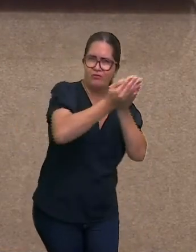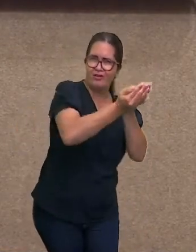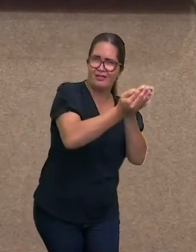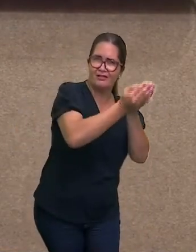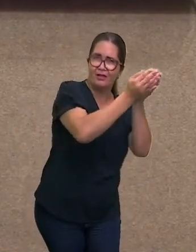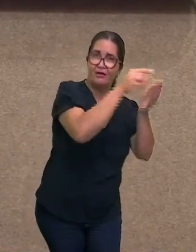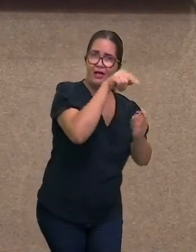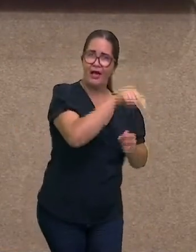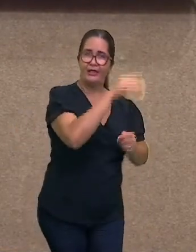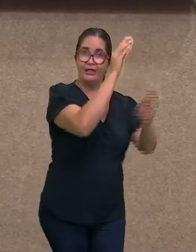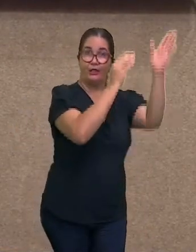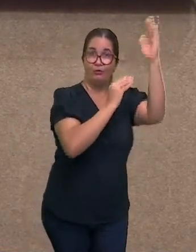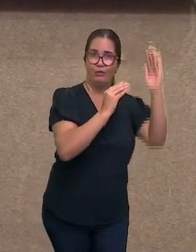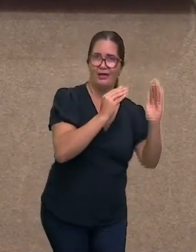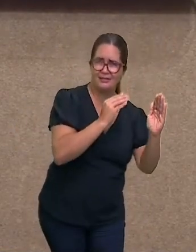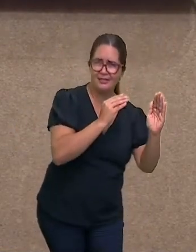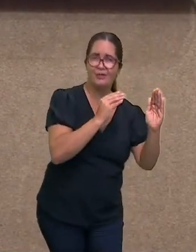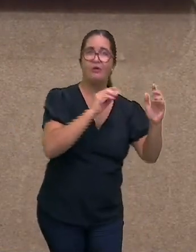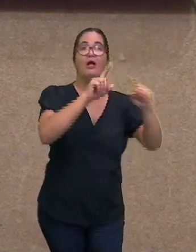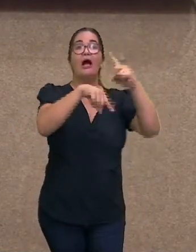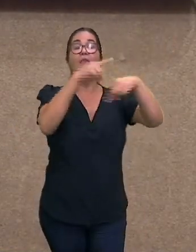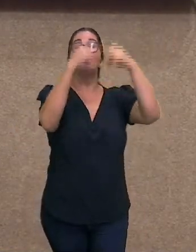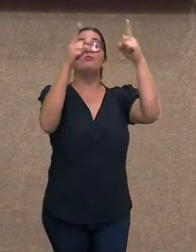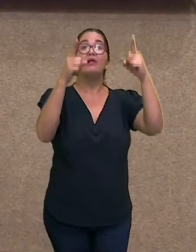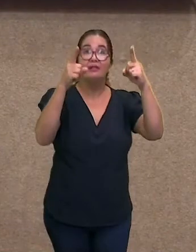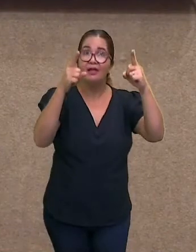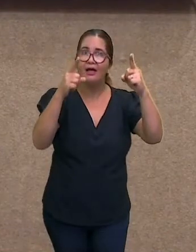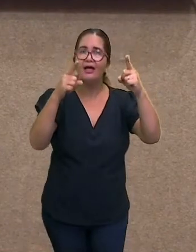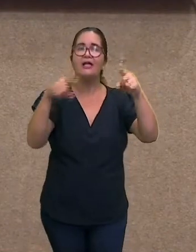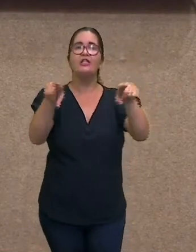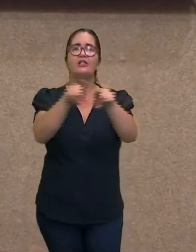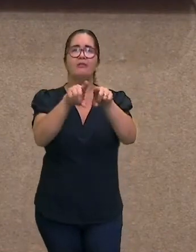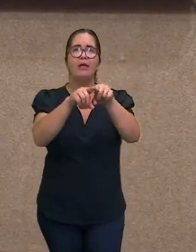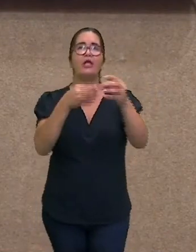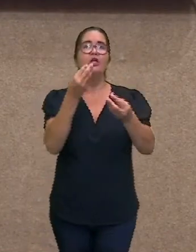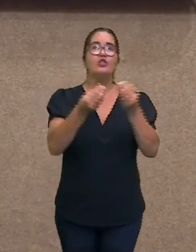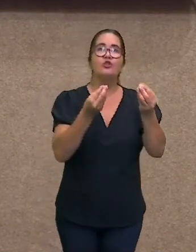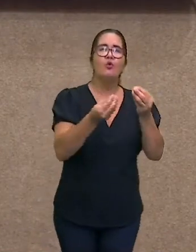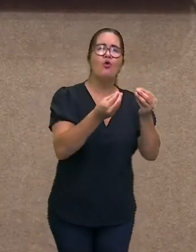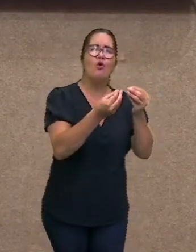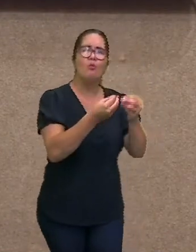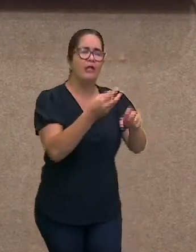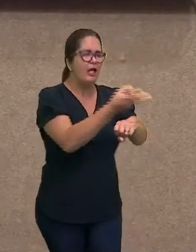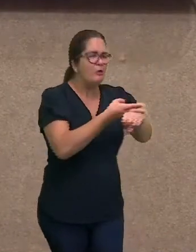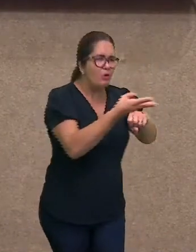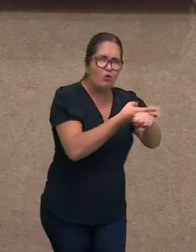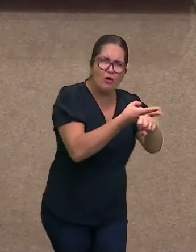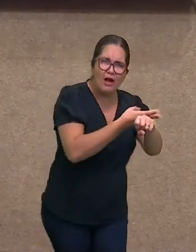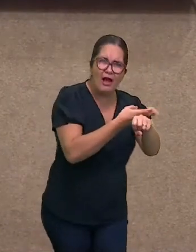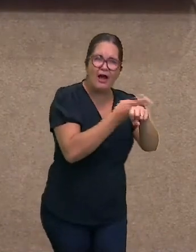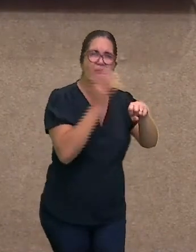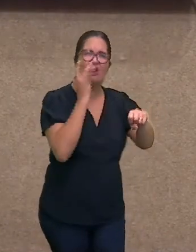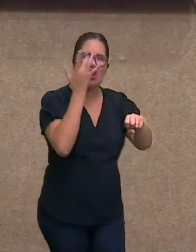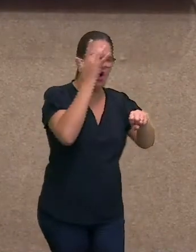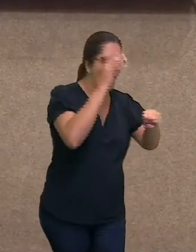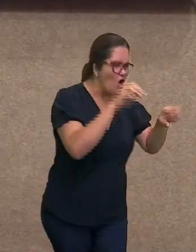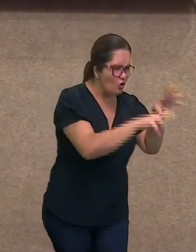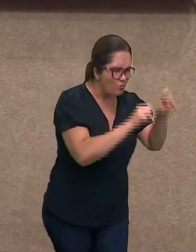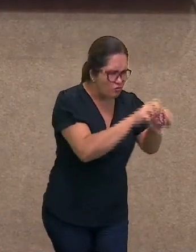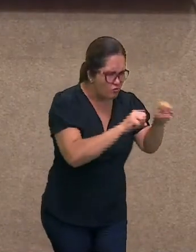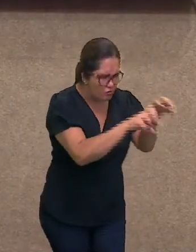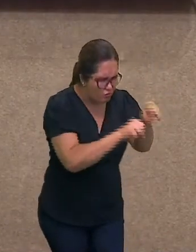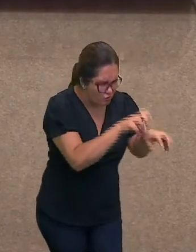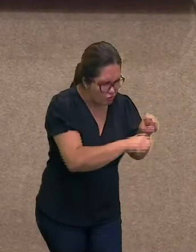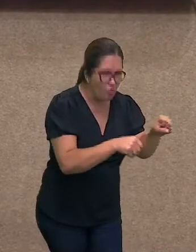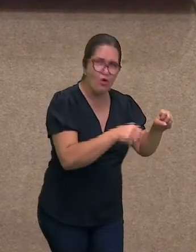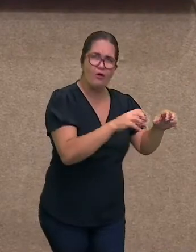prosperidade trazida com os novos produtos e metais preciosos do Brasil foram fundamentais para o enriquecimento do